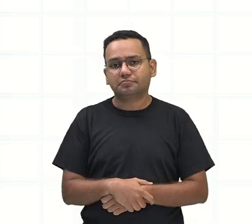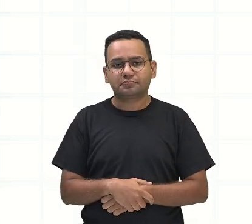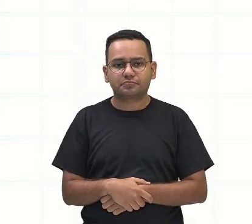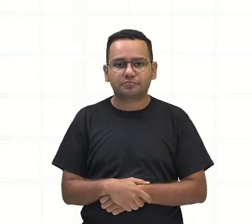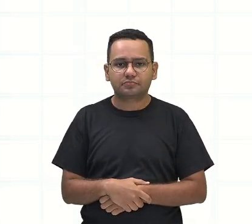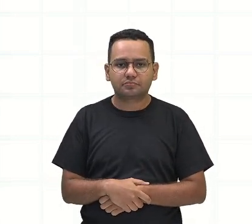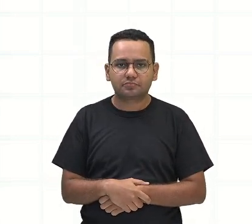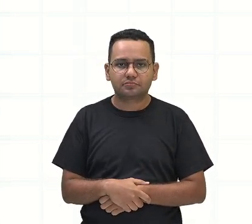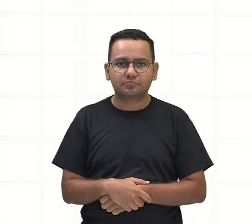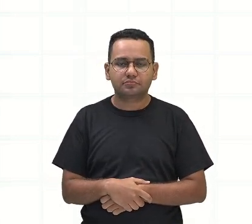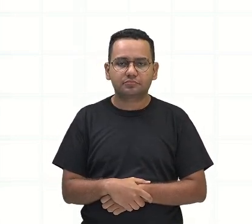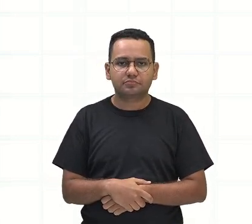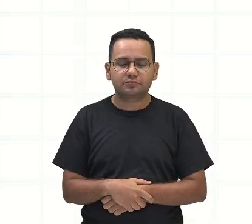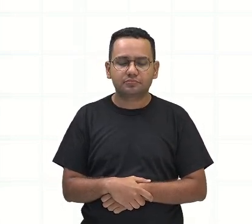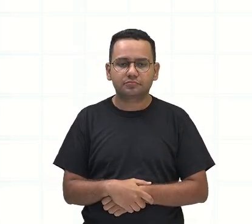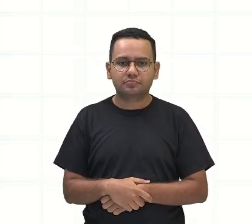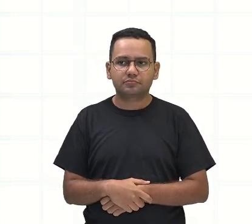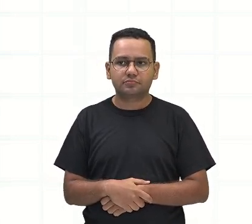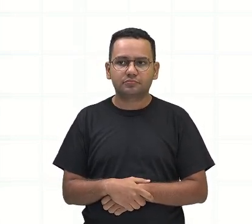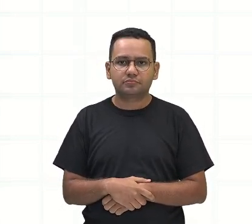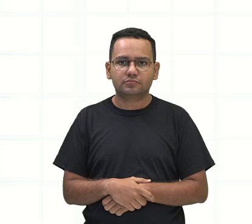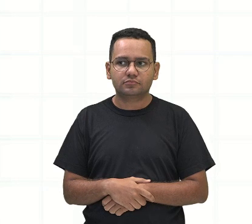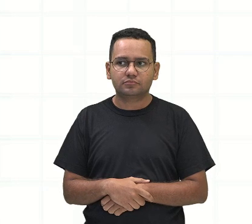acontecido, certo? E aí